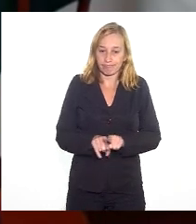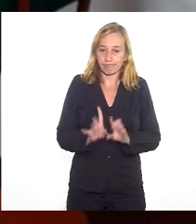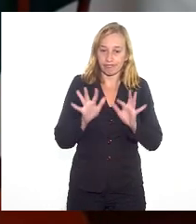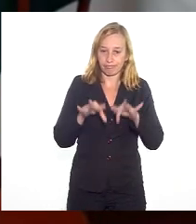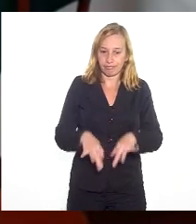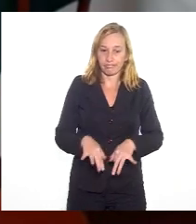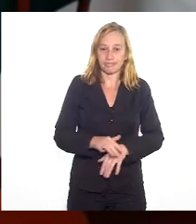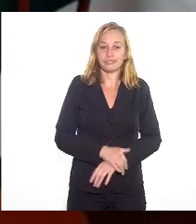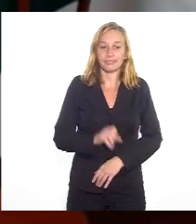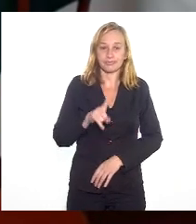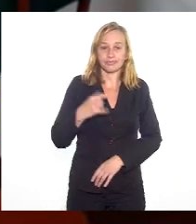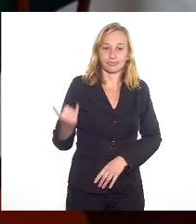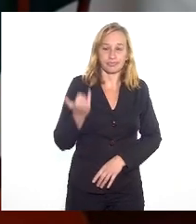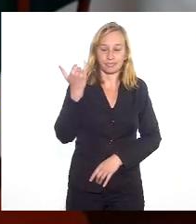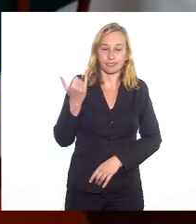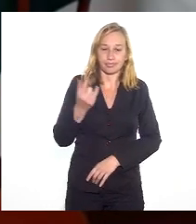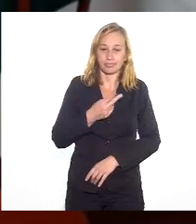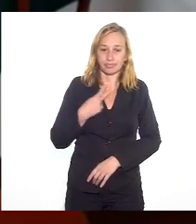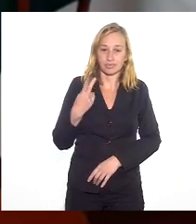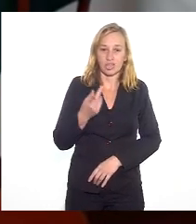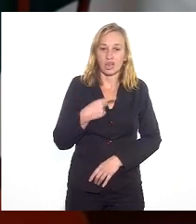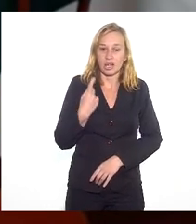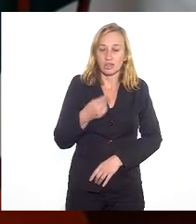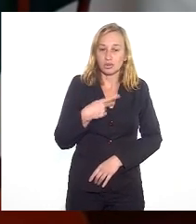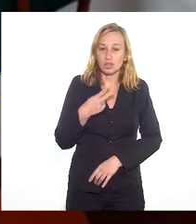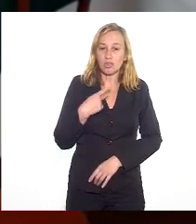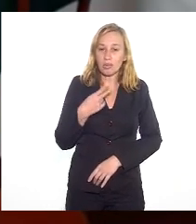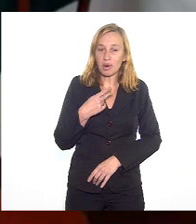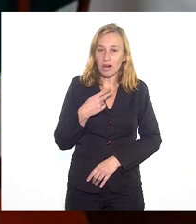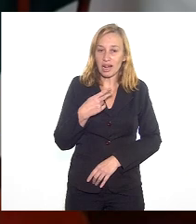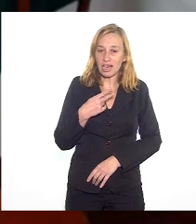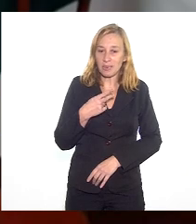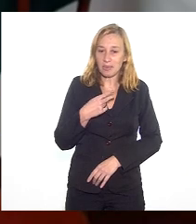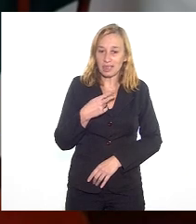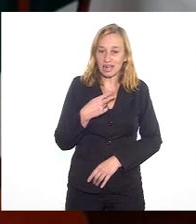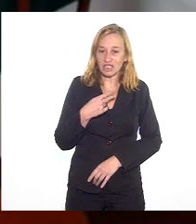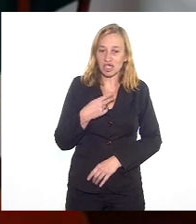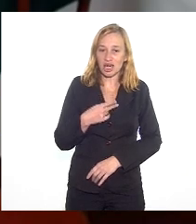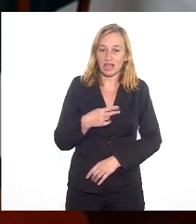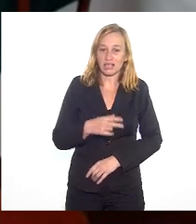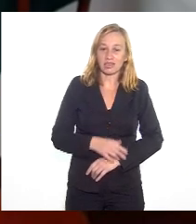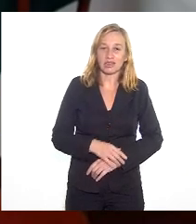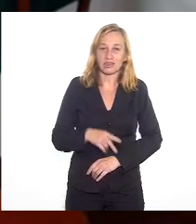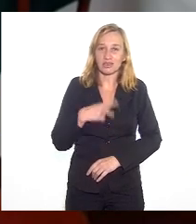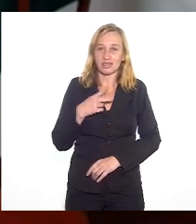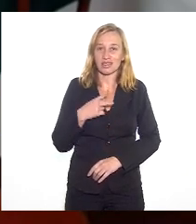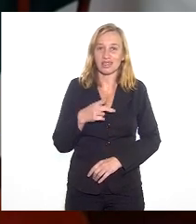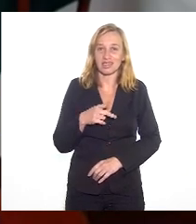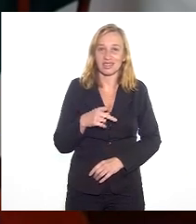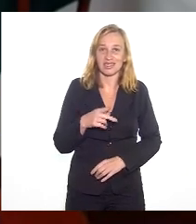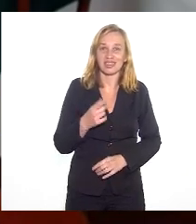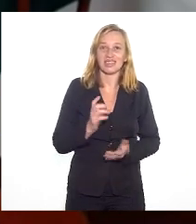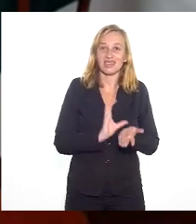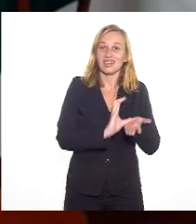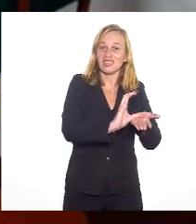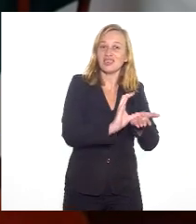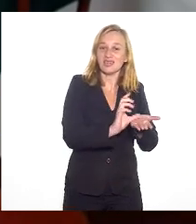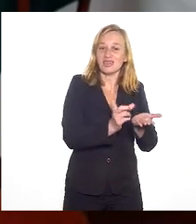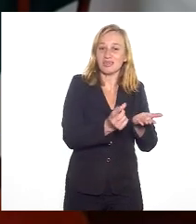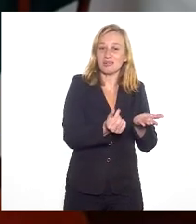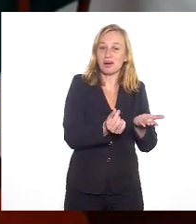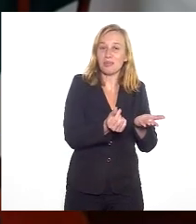terminar, é importante a gente estar discutindo a lei de diretriz orçamentária, mas também pensar na questão